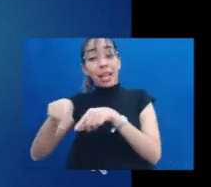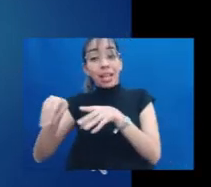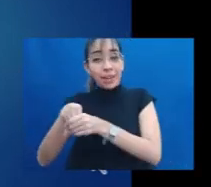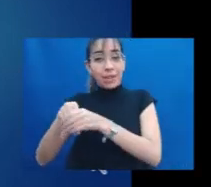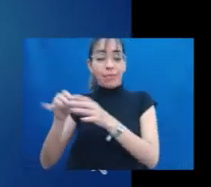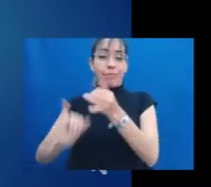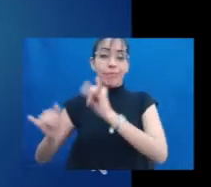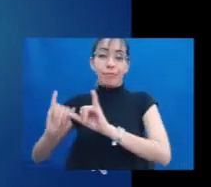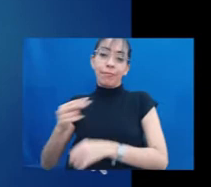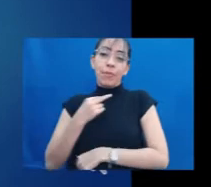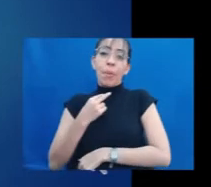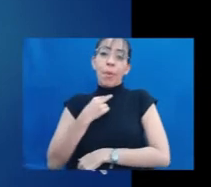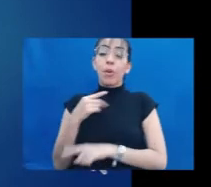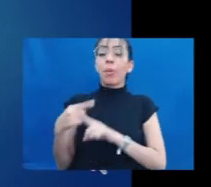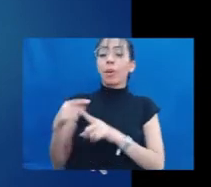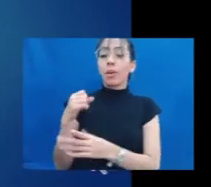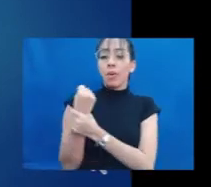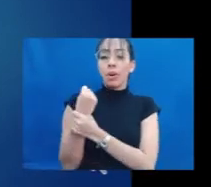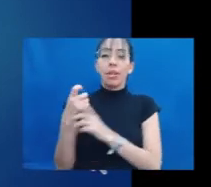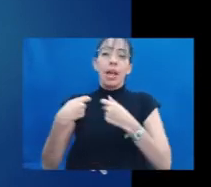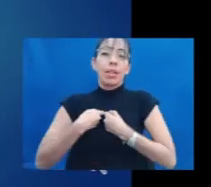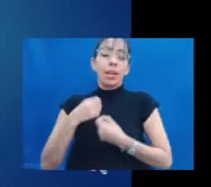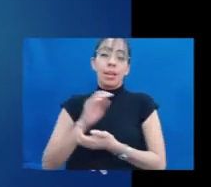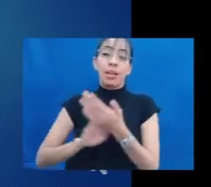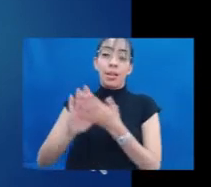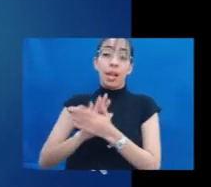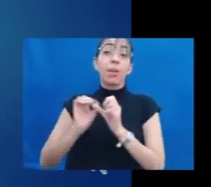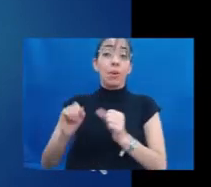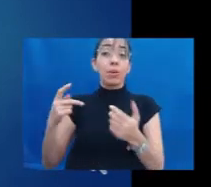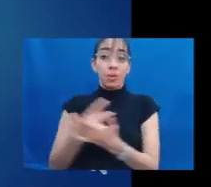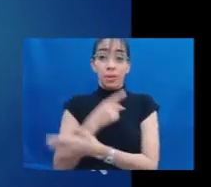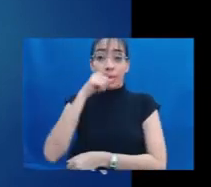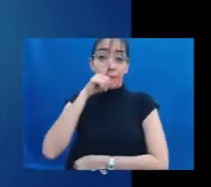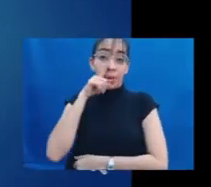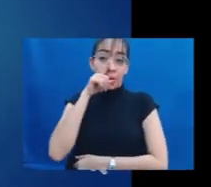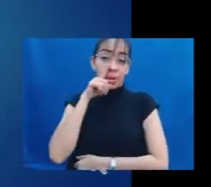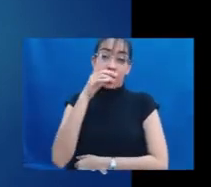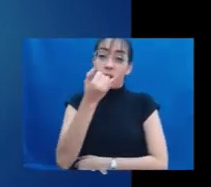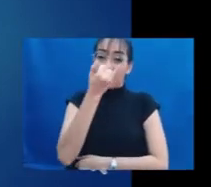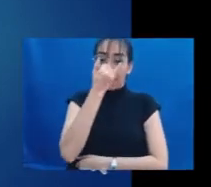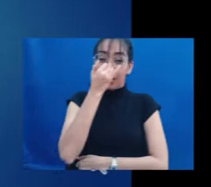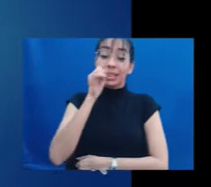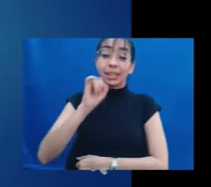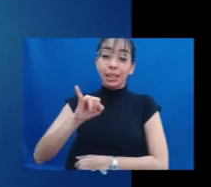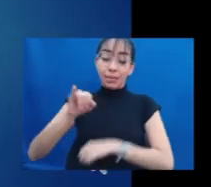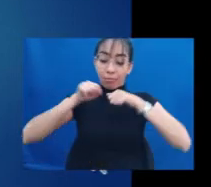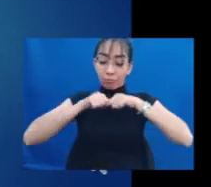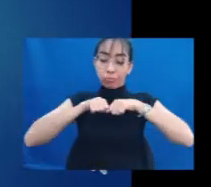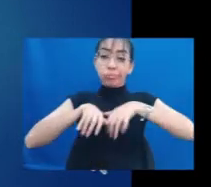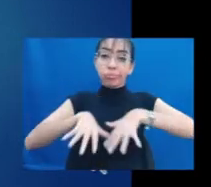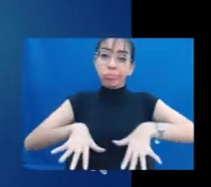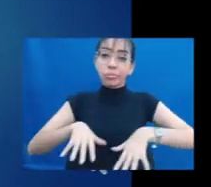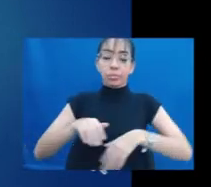membros inferiores. Então, o manipulador, ele está sujeito a grande risco quando usa esse tipo de vestimenta em